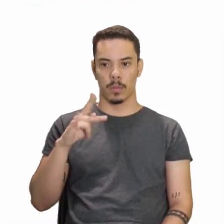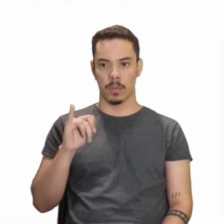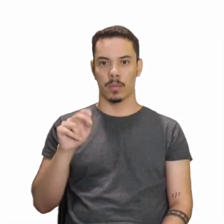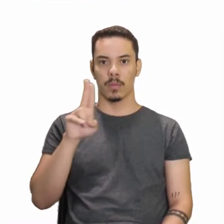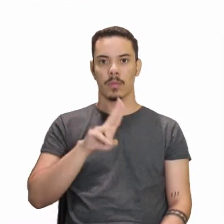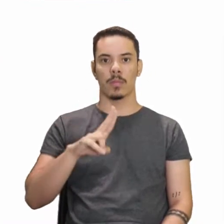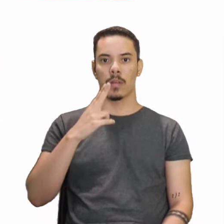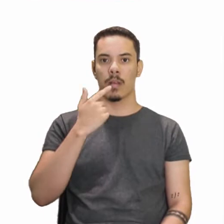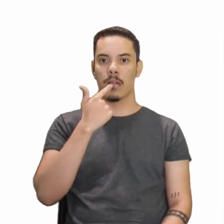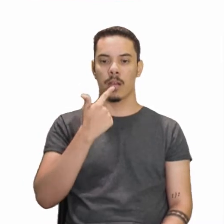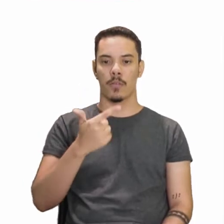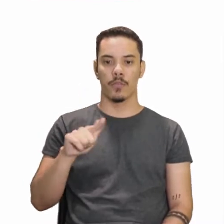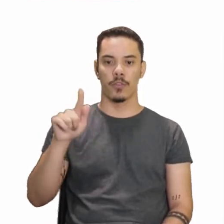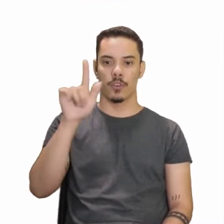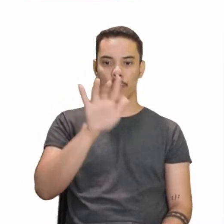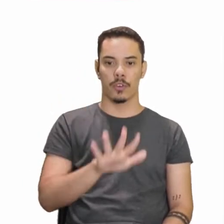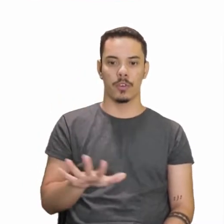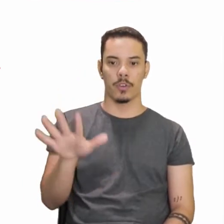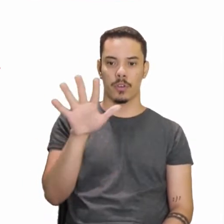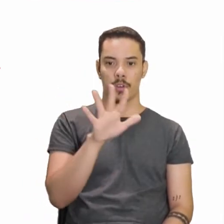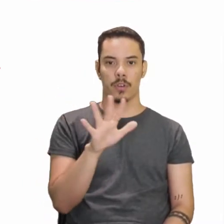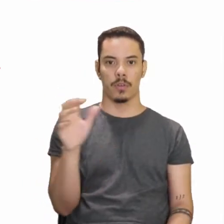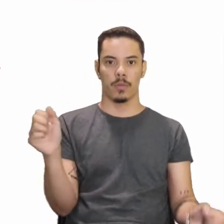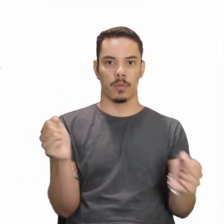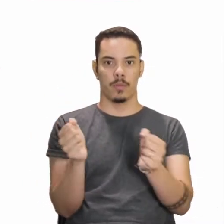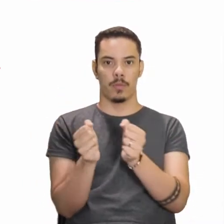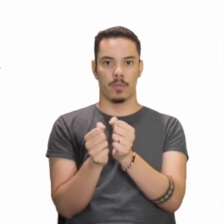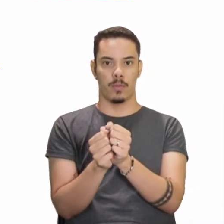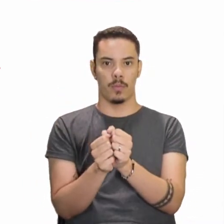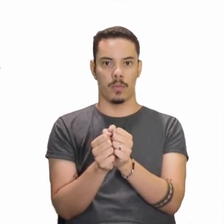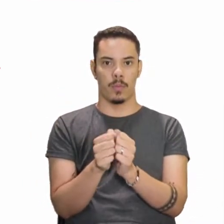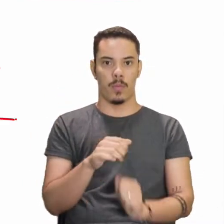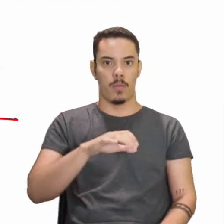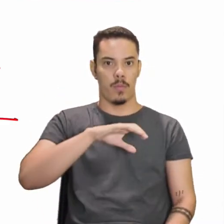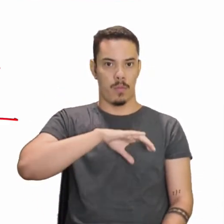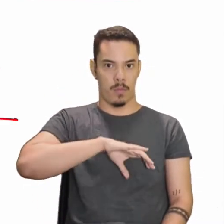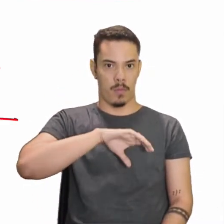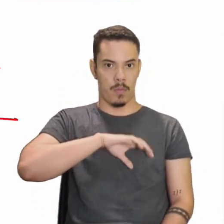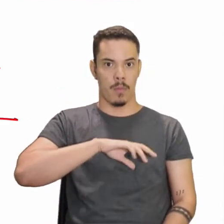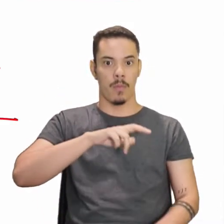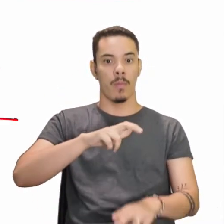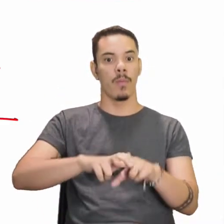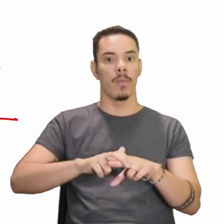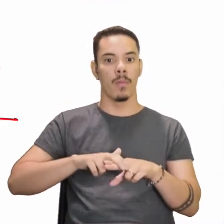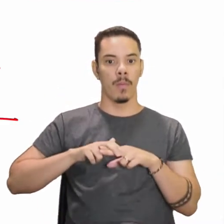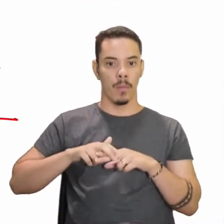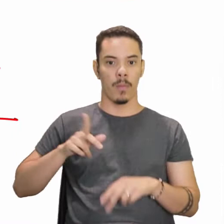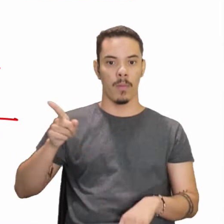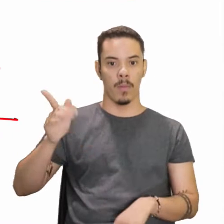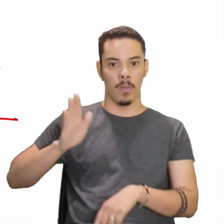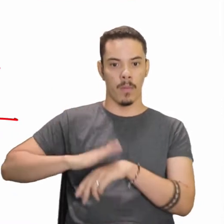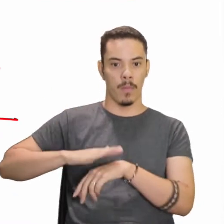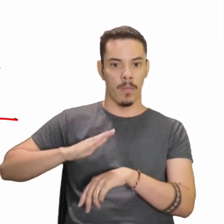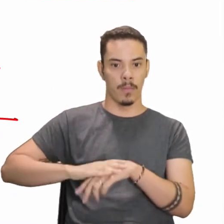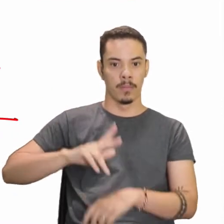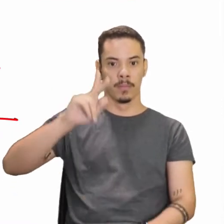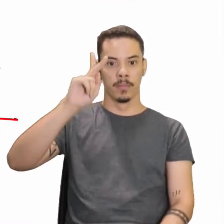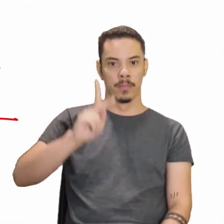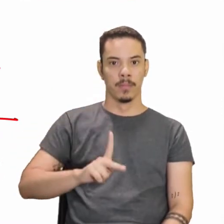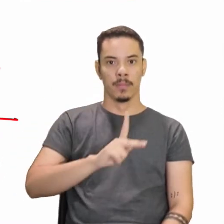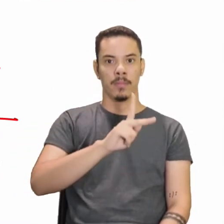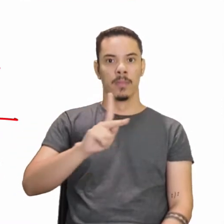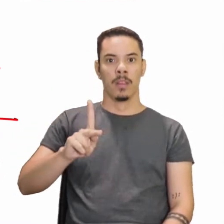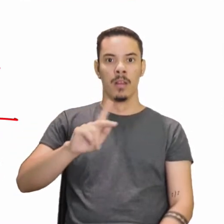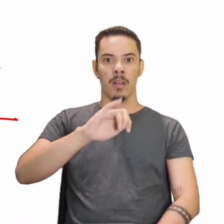língua geral na colônia, ao lado do português. E aí, graças ao padre jesuíta, né, aqui, que